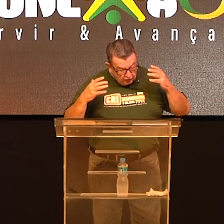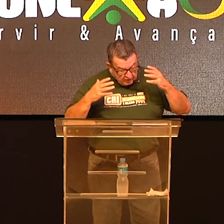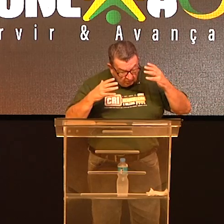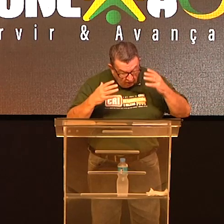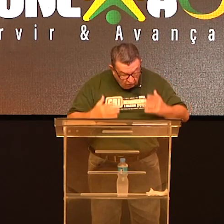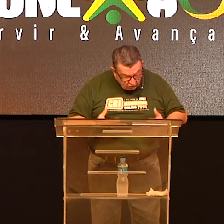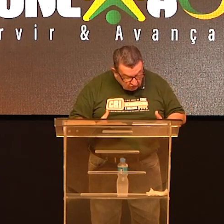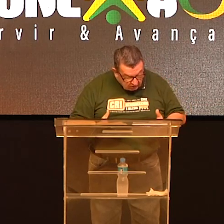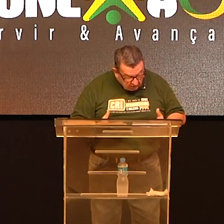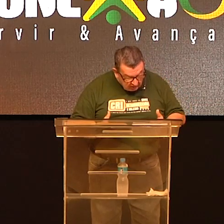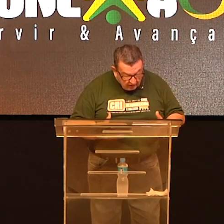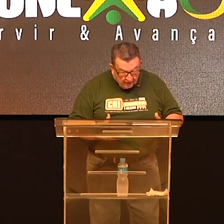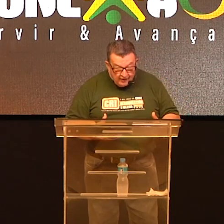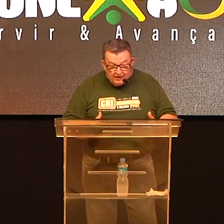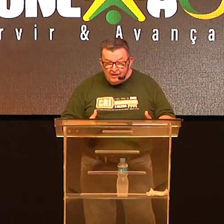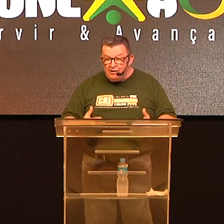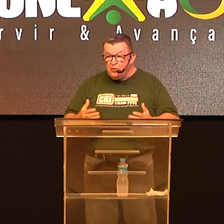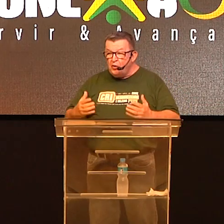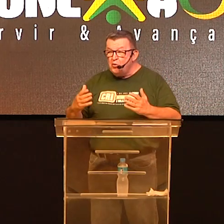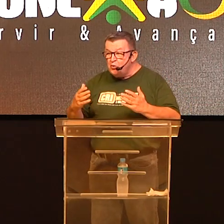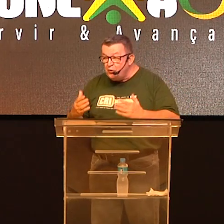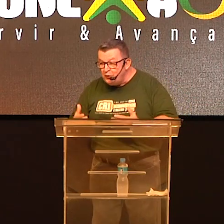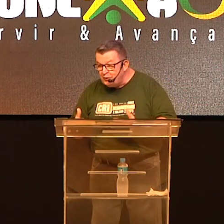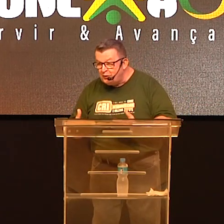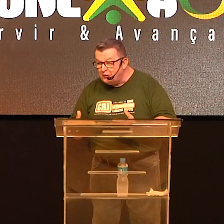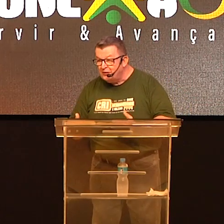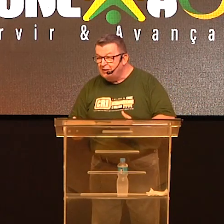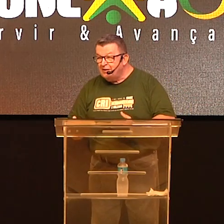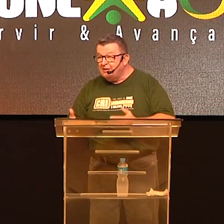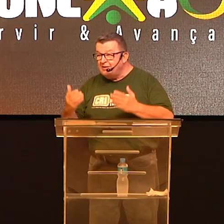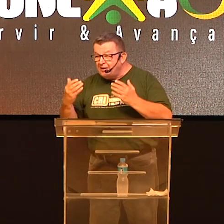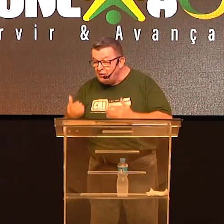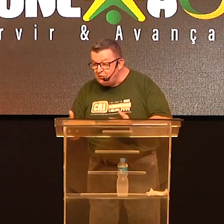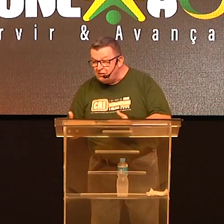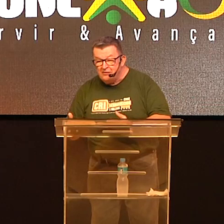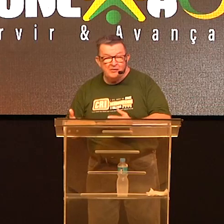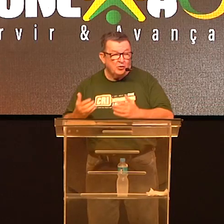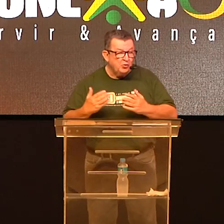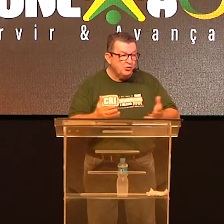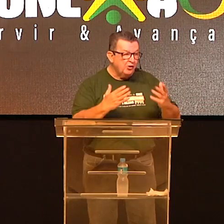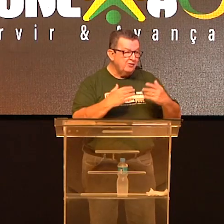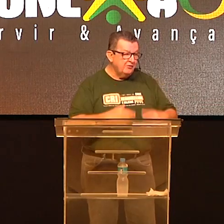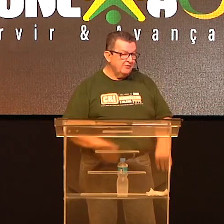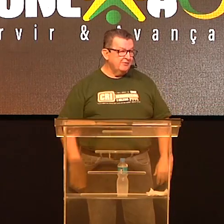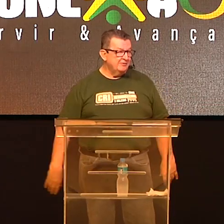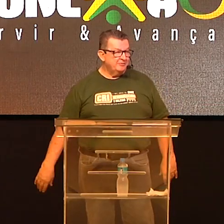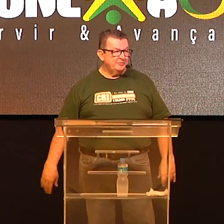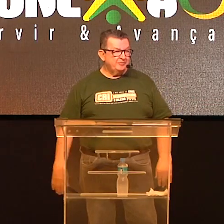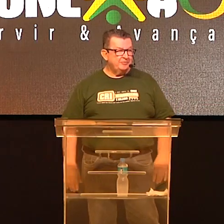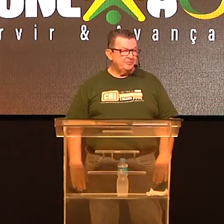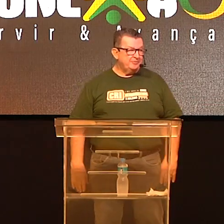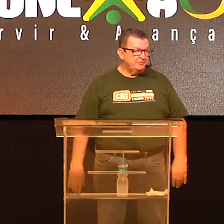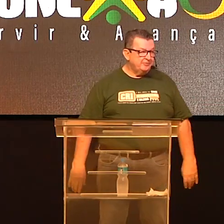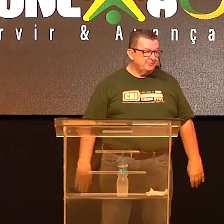Dos 12 irmãos, ele foi o único que teve um sonho.